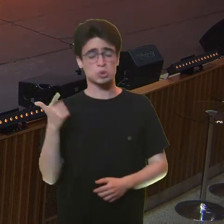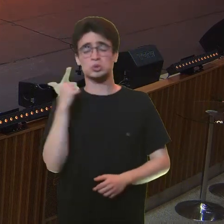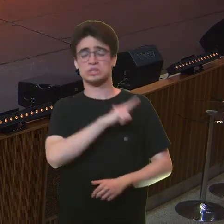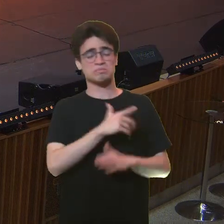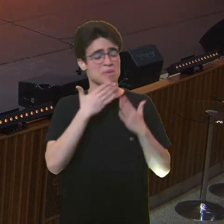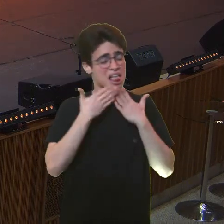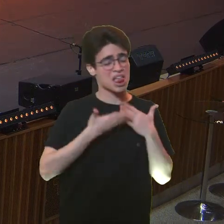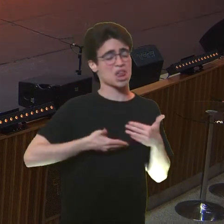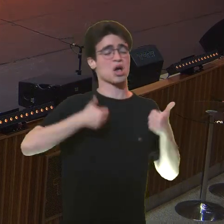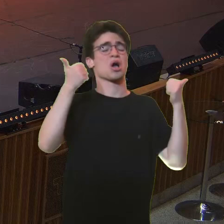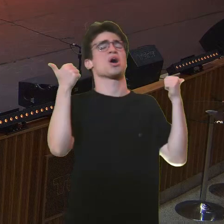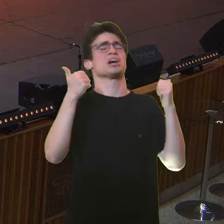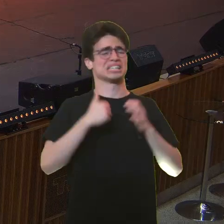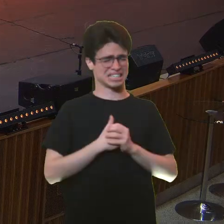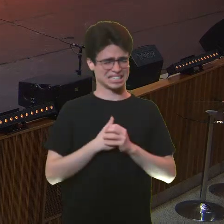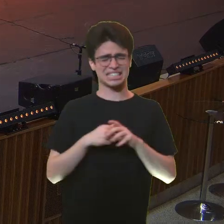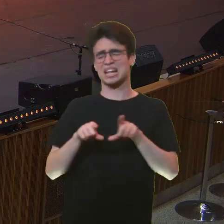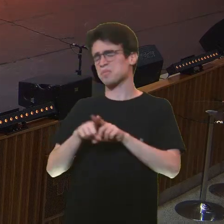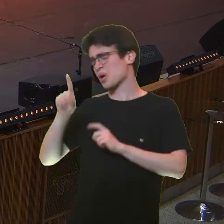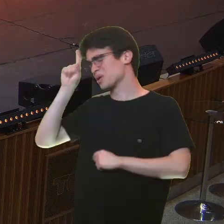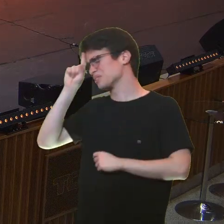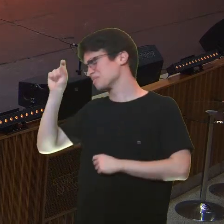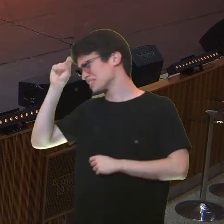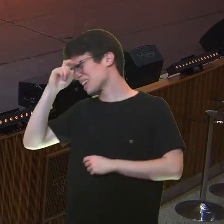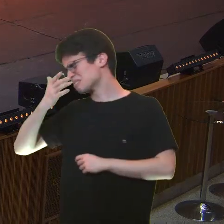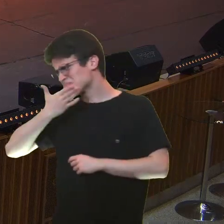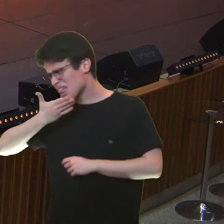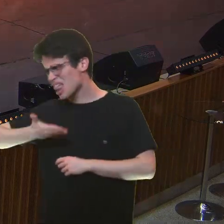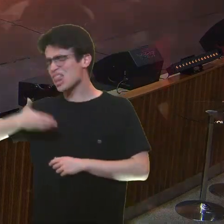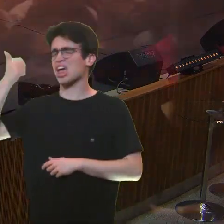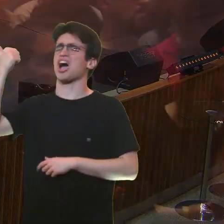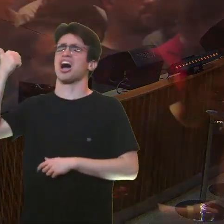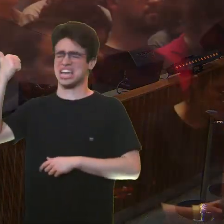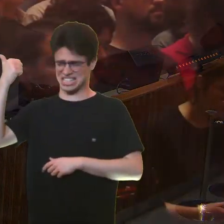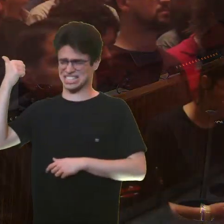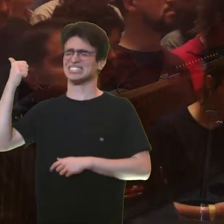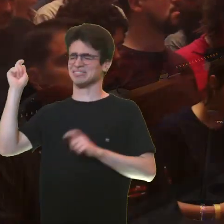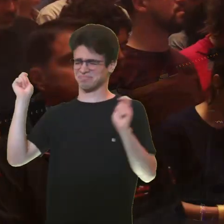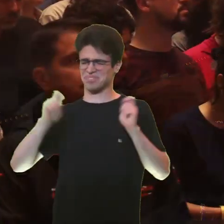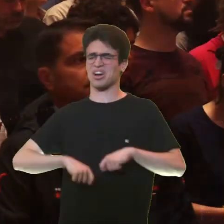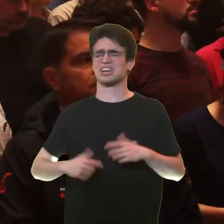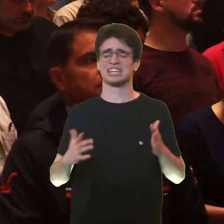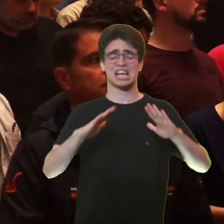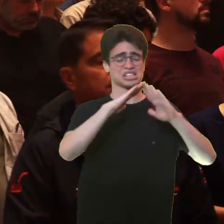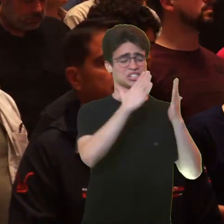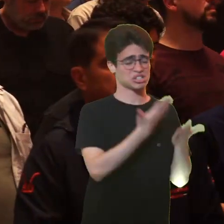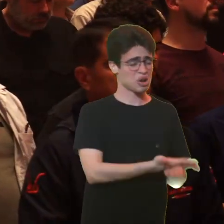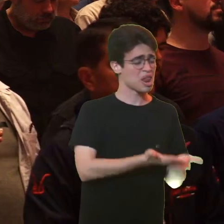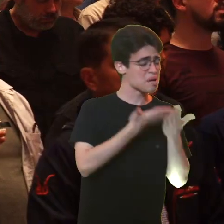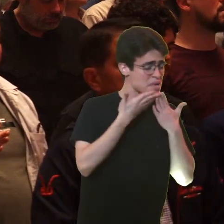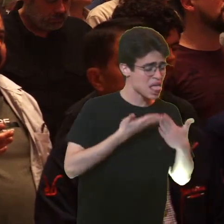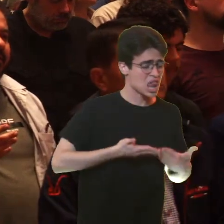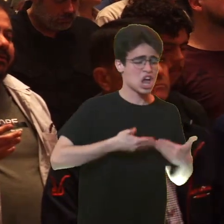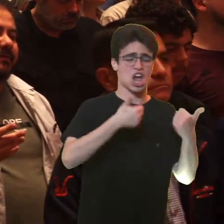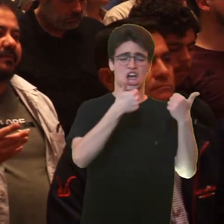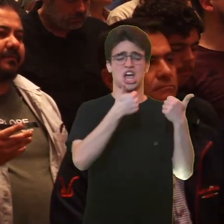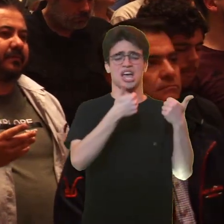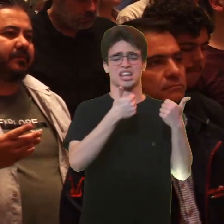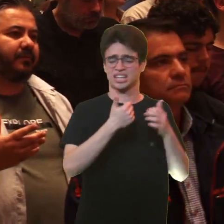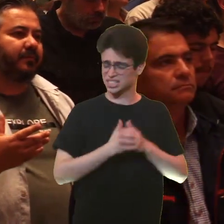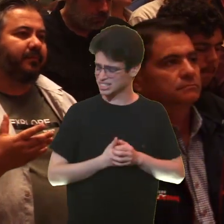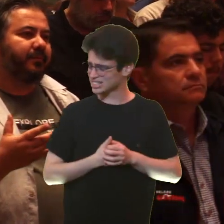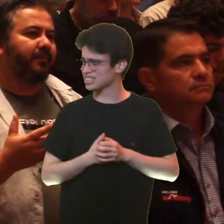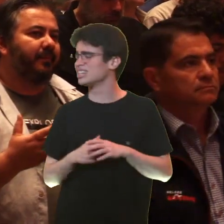saúde, que tengamos mejores hospitales, que tenhamos melhores hospitais, mejores escuelas, melhores